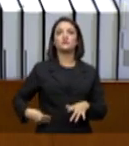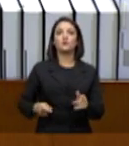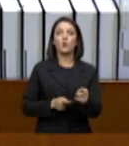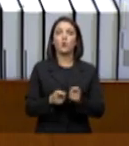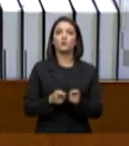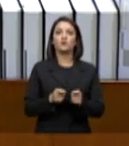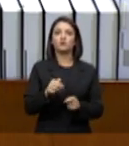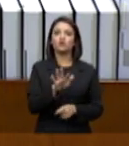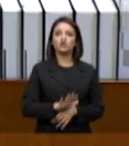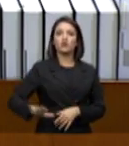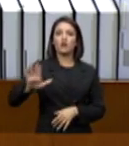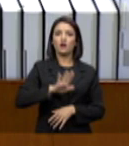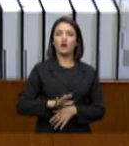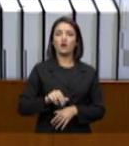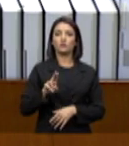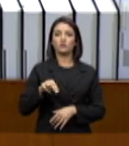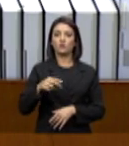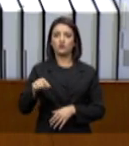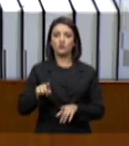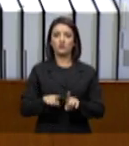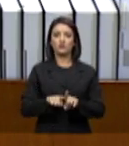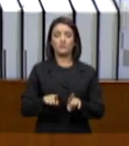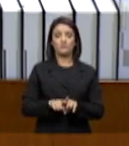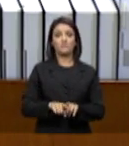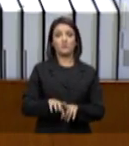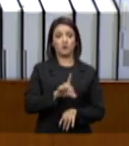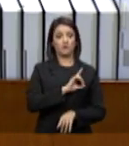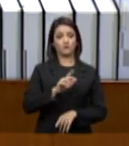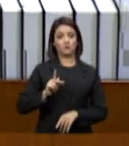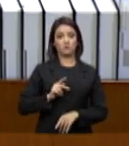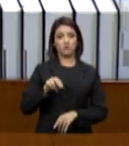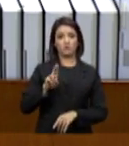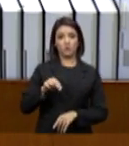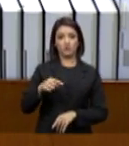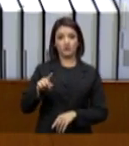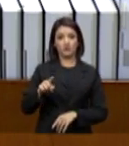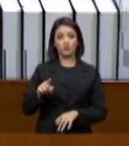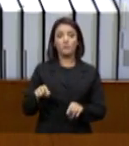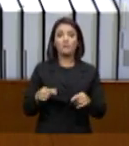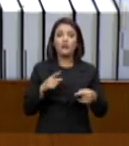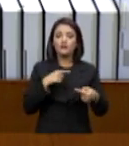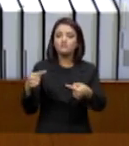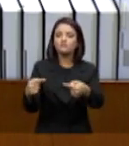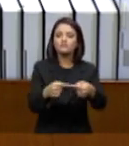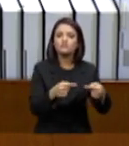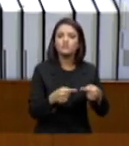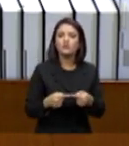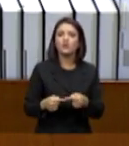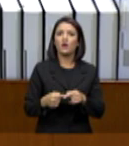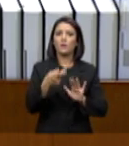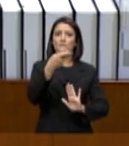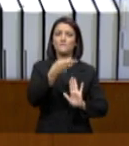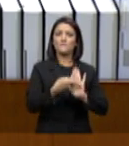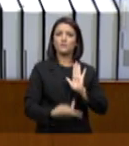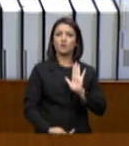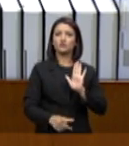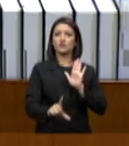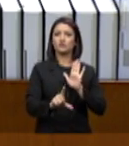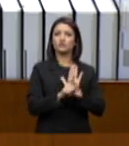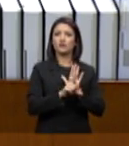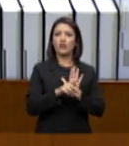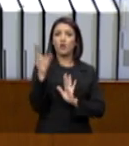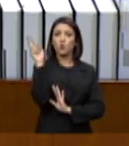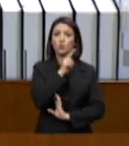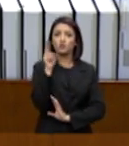e o defensor público-geral da união para alinhar a apresentação de projeto de lei emergencial para